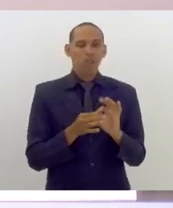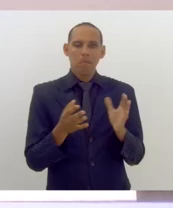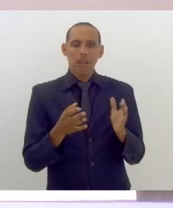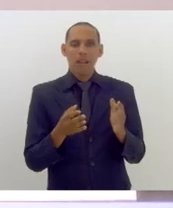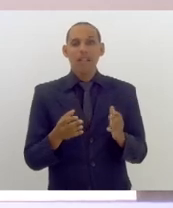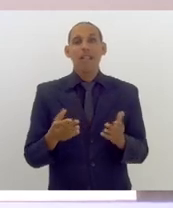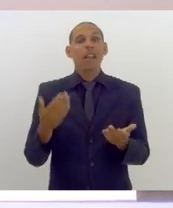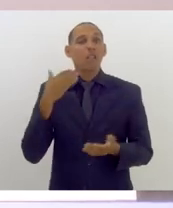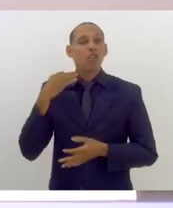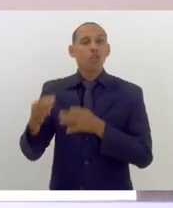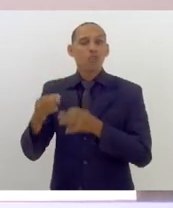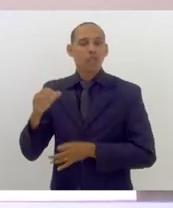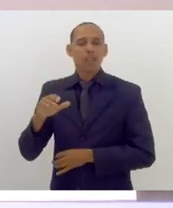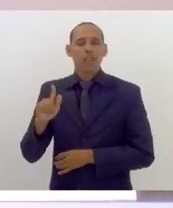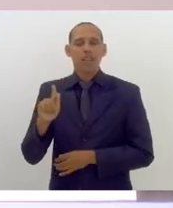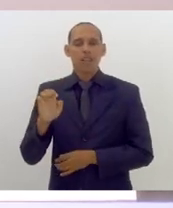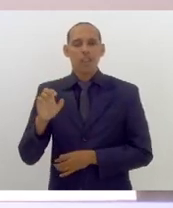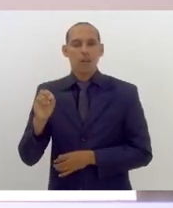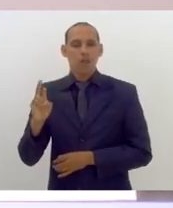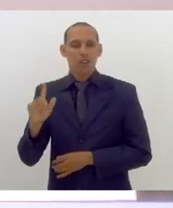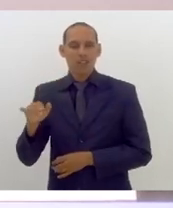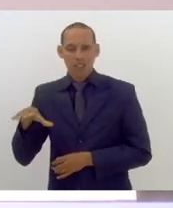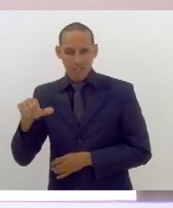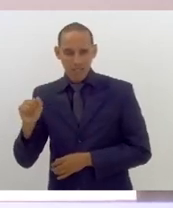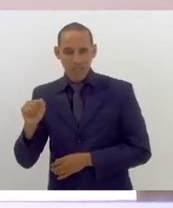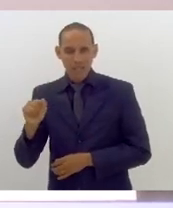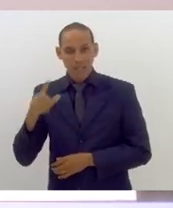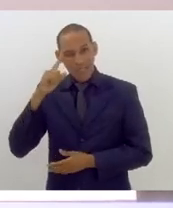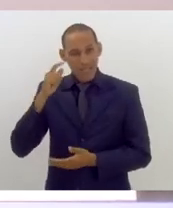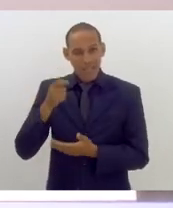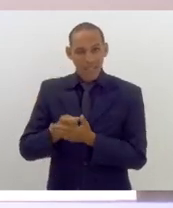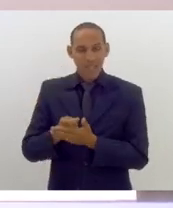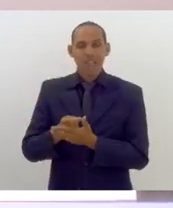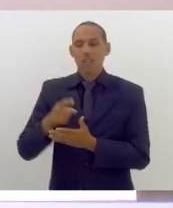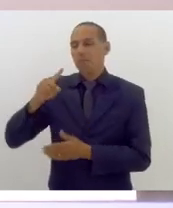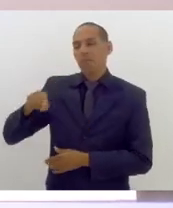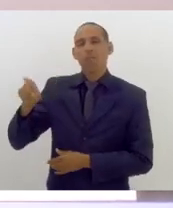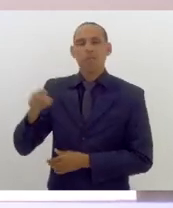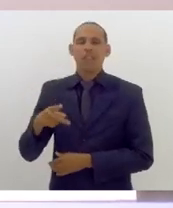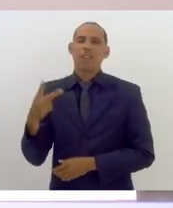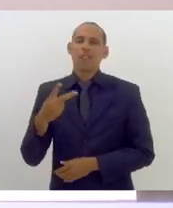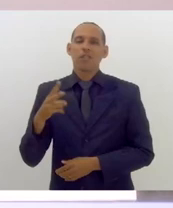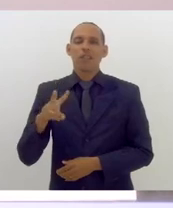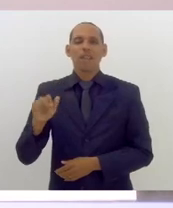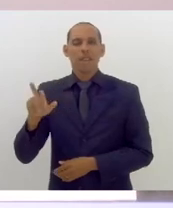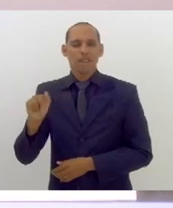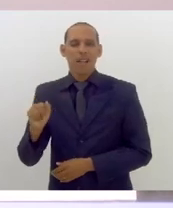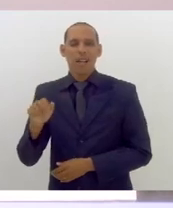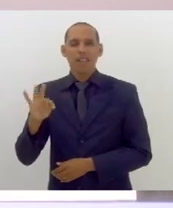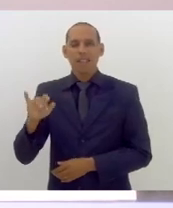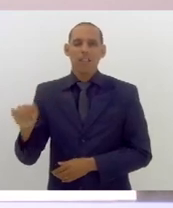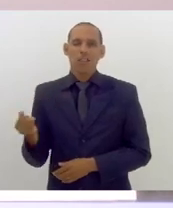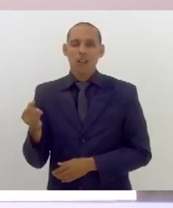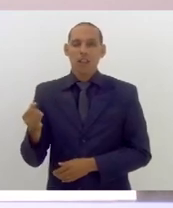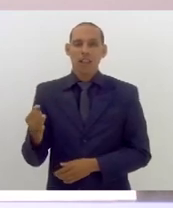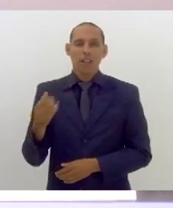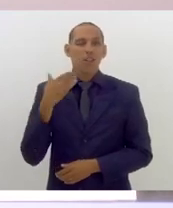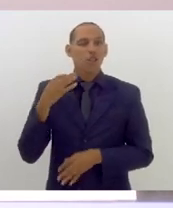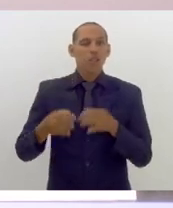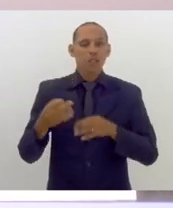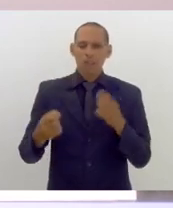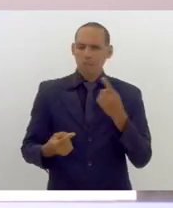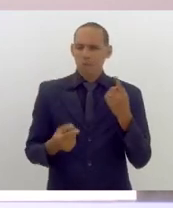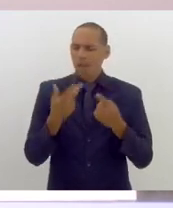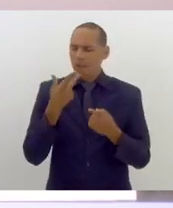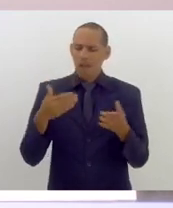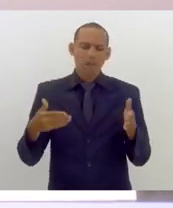anterior da juíza Georgina Vasconcelos a Segunda Vara de Fazenda Pública do TJ agência de primeiro né disse